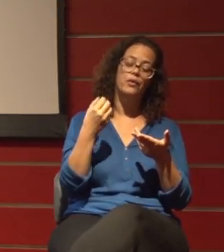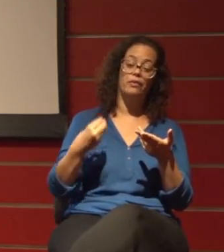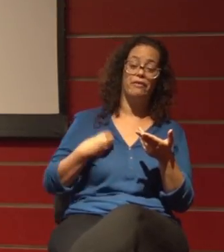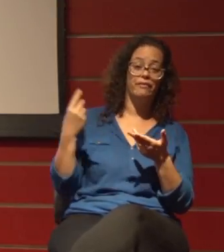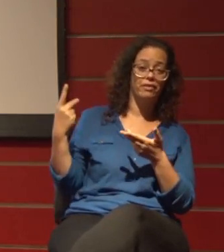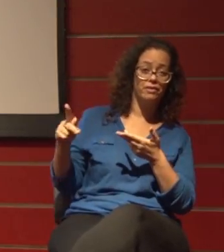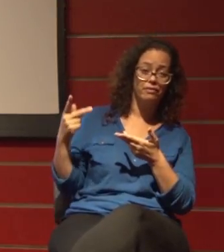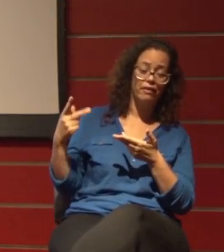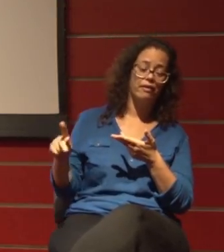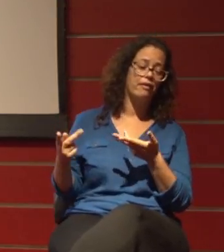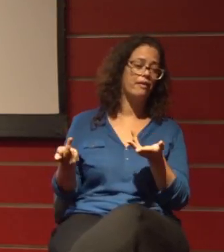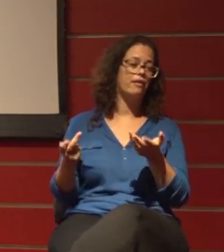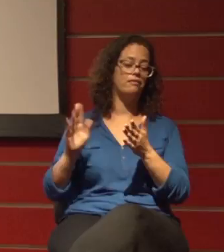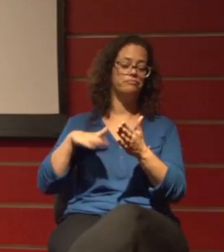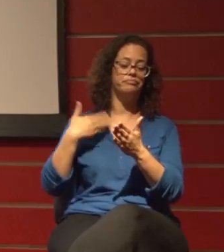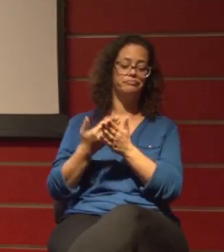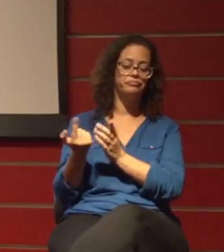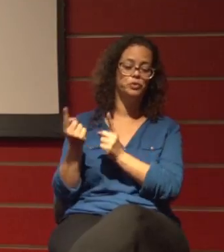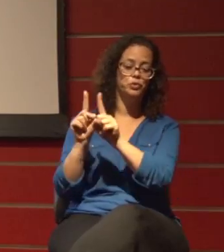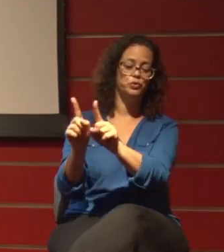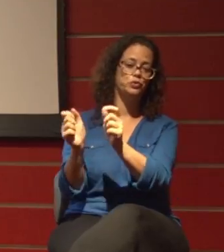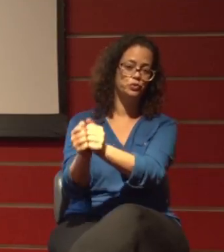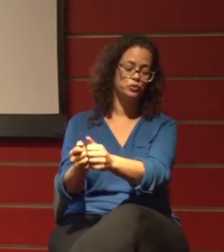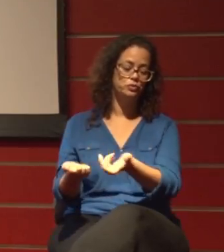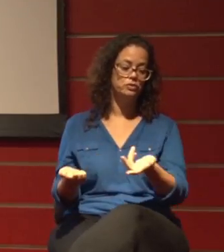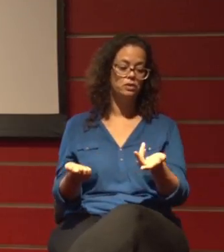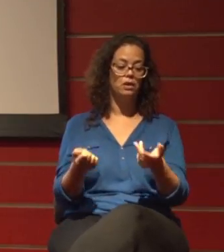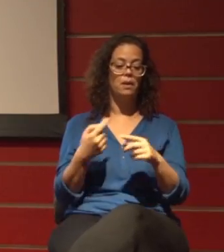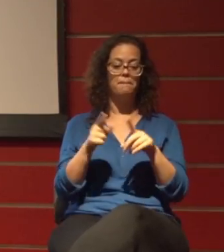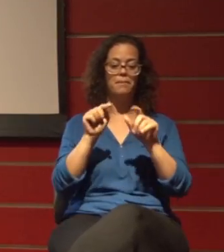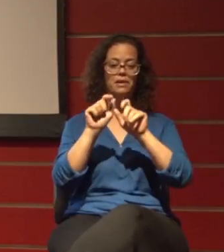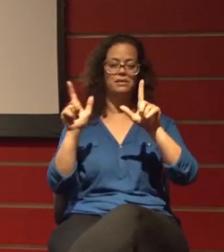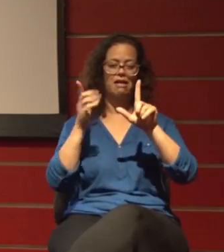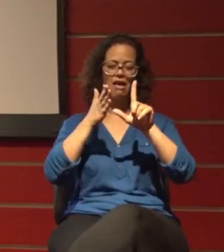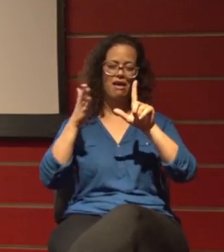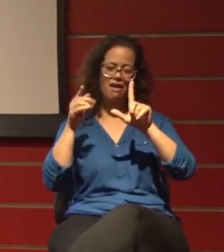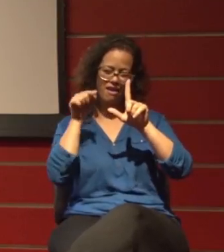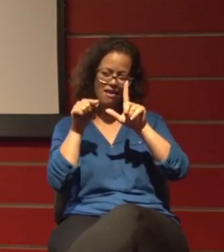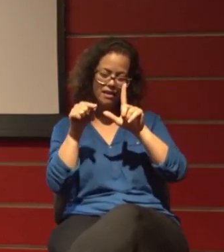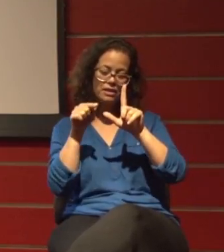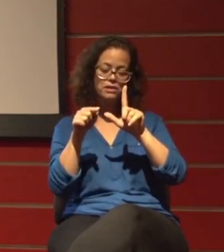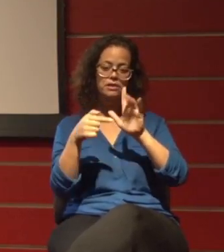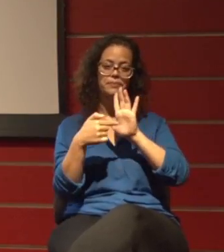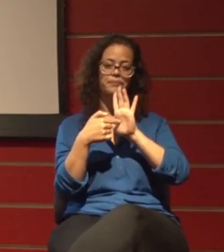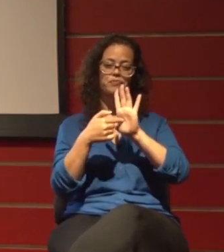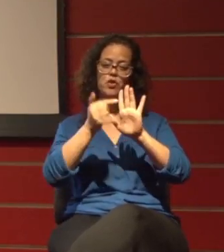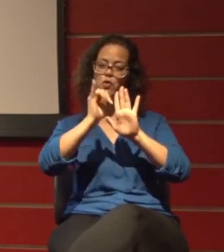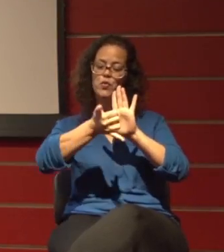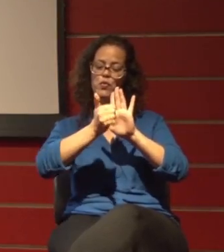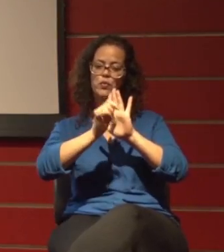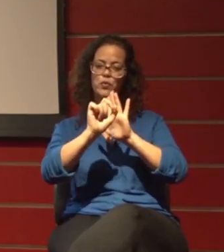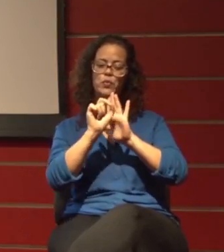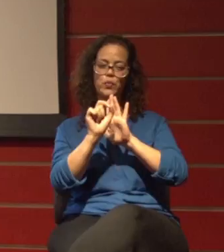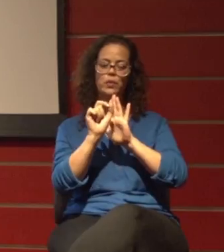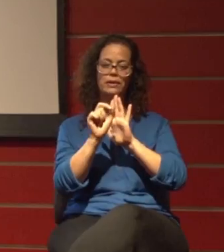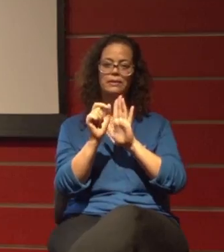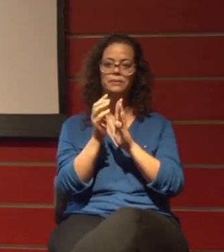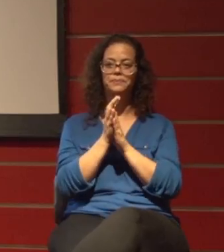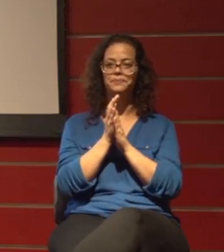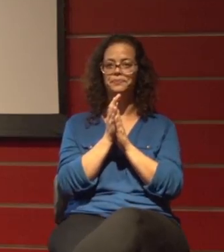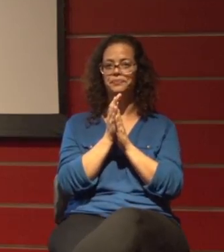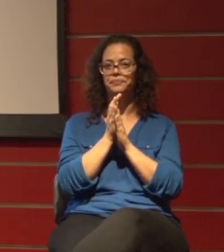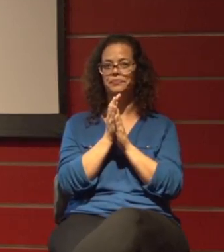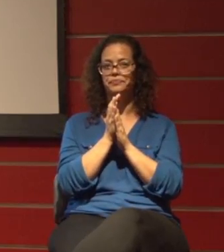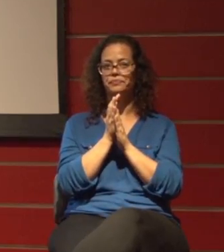dela em toda a vida dela eh mas esse episódio é um episódio em que ela conta eh